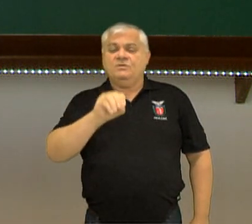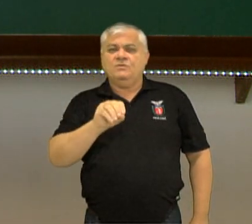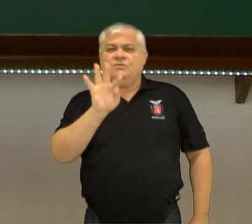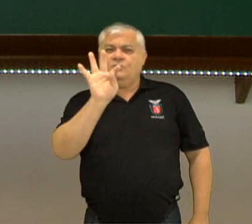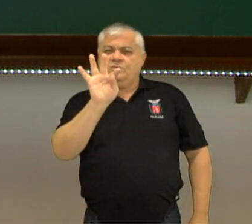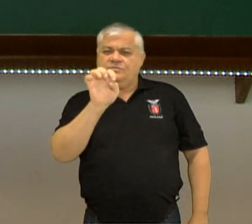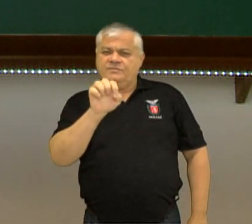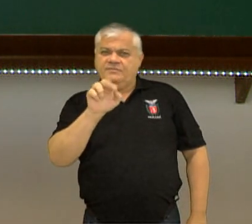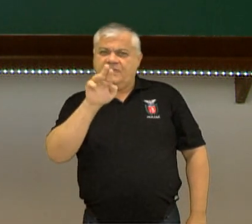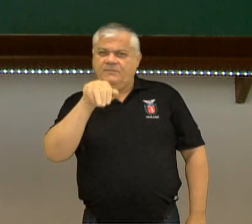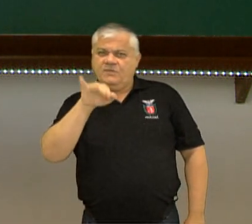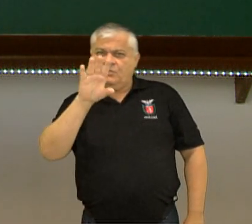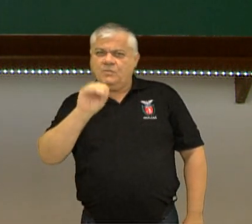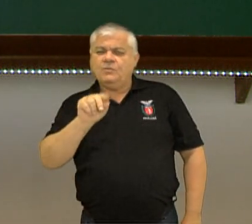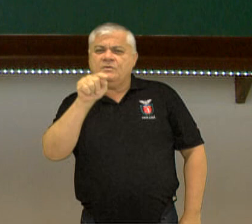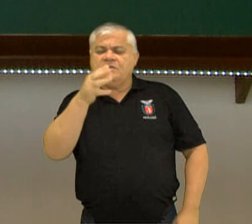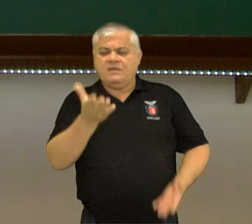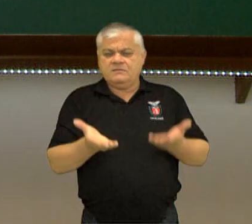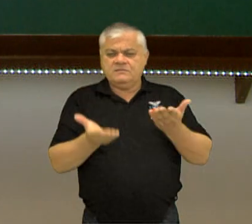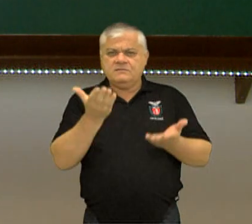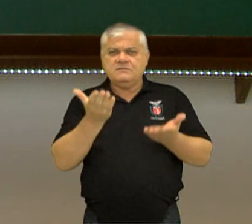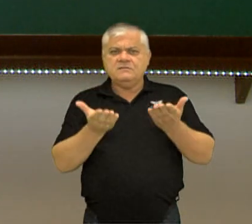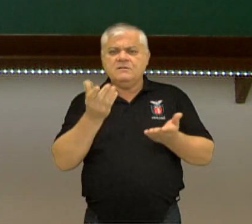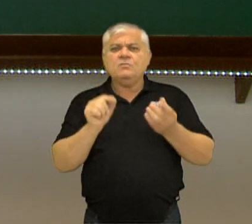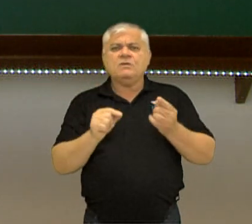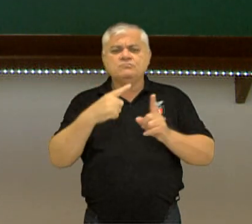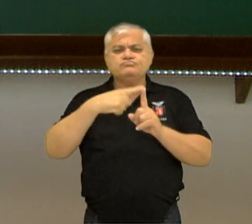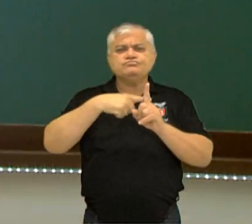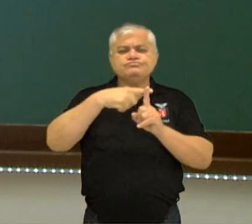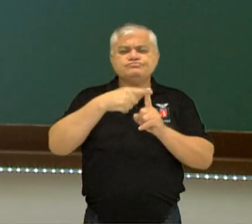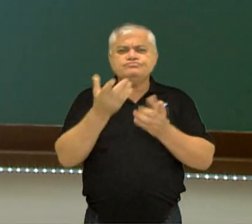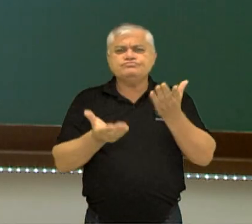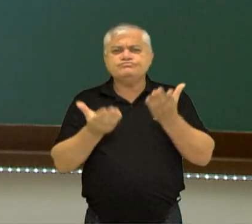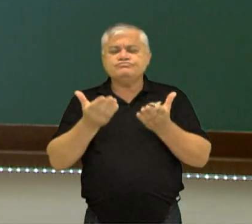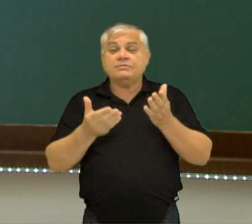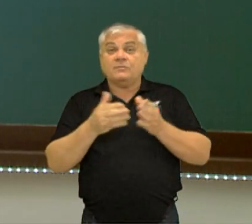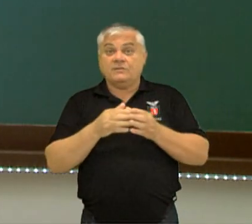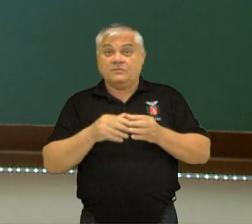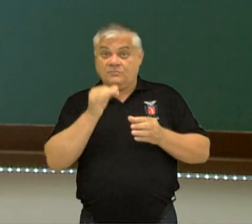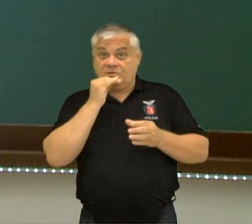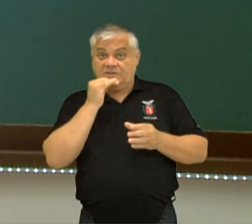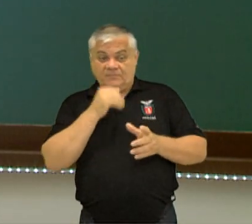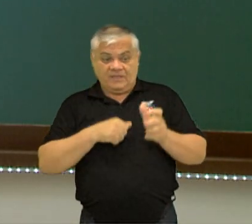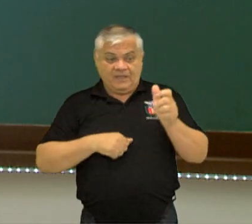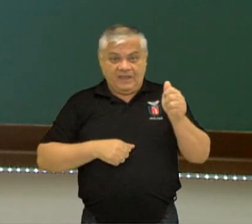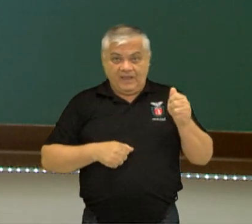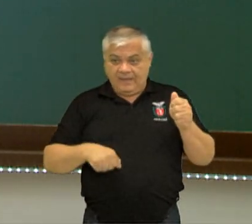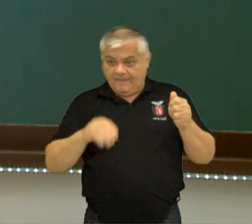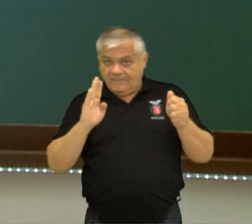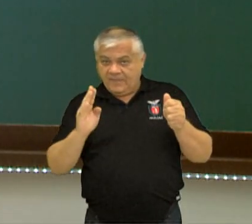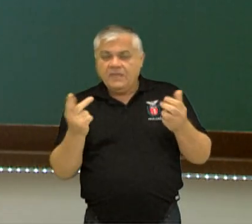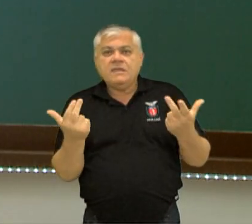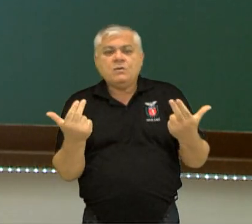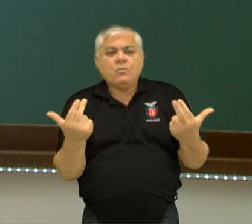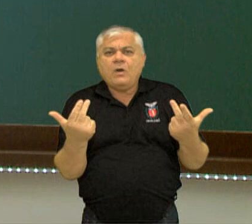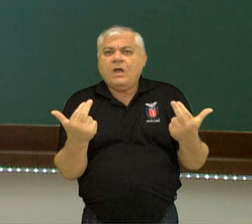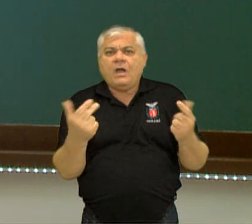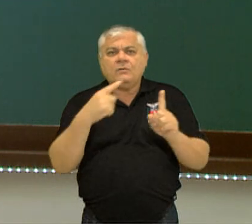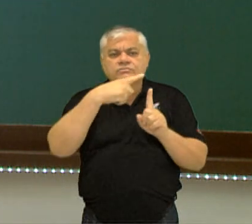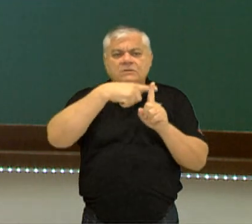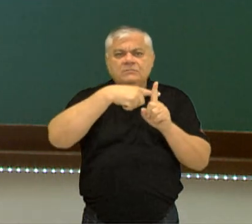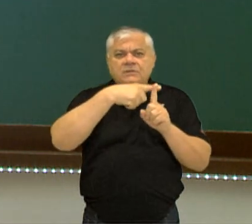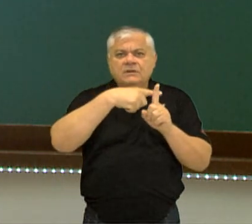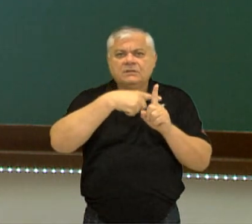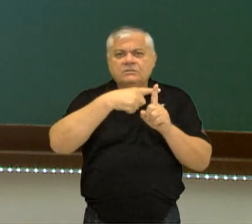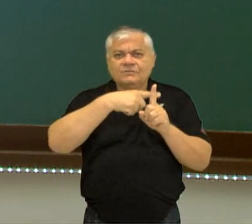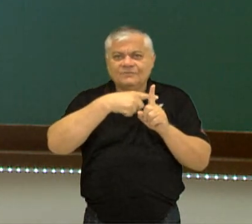é equilíbrio térmico? Bem simples, é quando os corpos atingem a mesma temperatura e a mesma energia